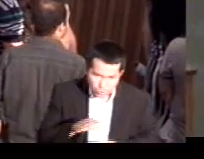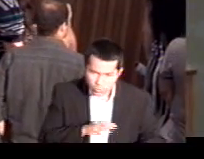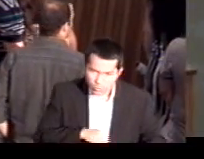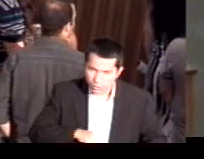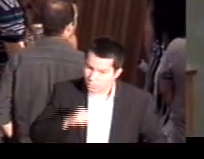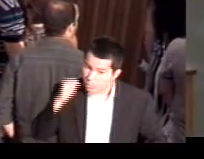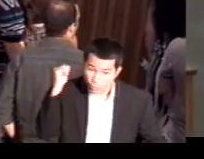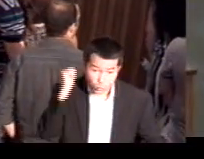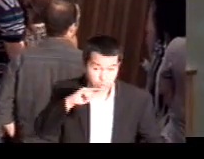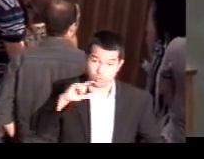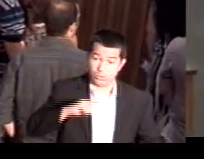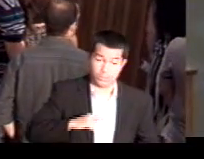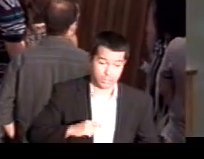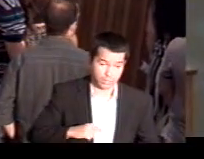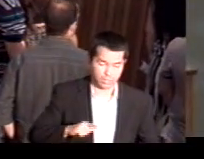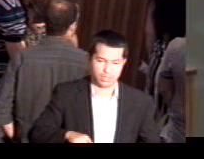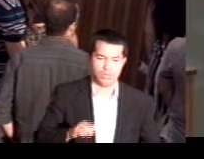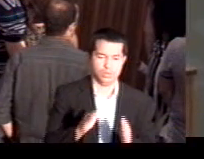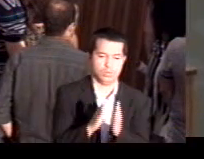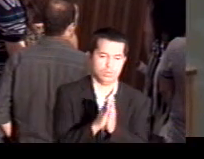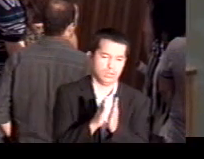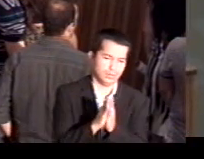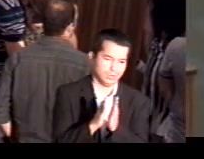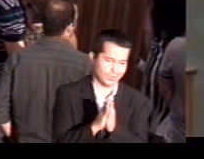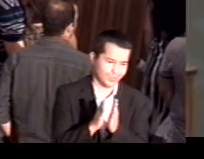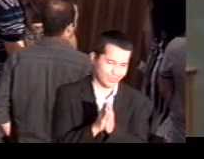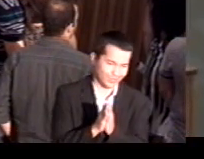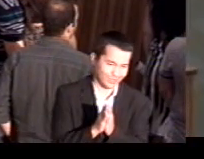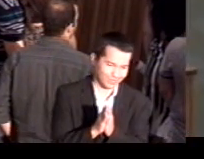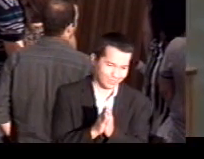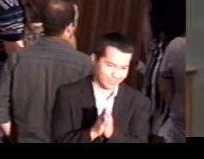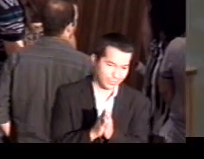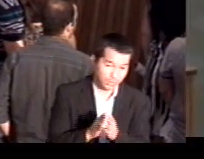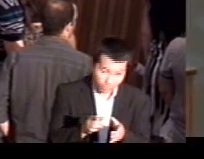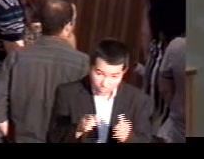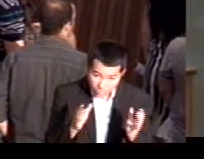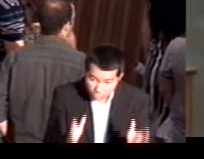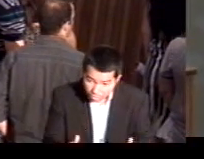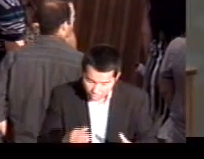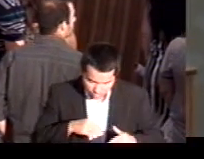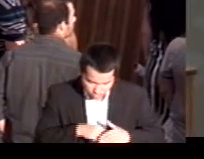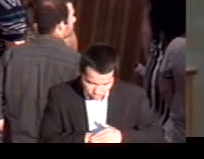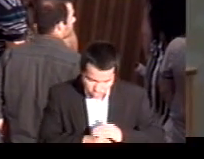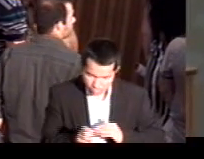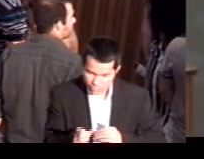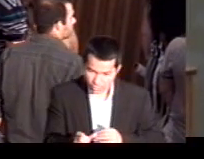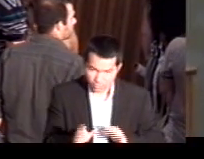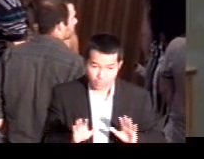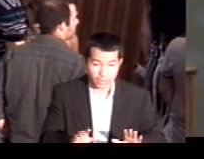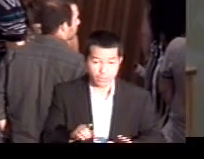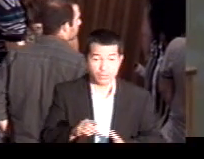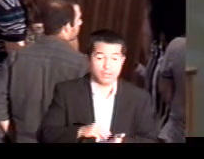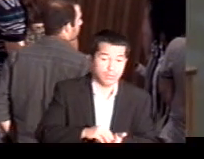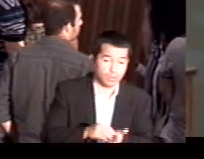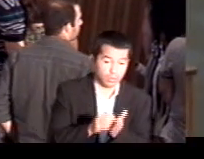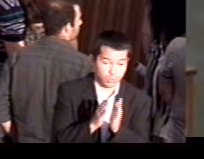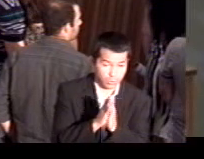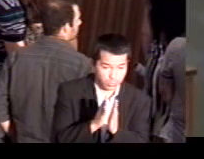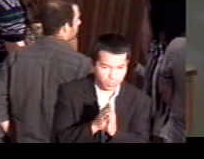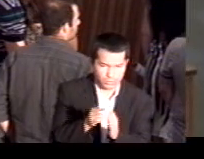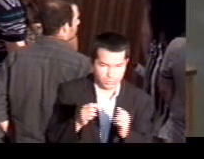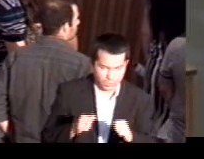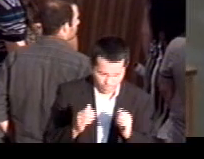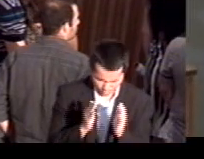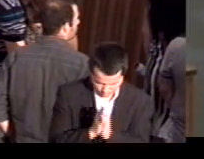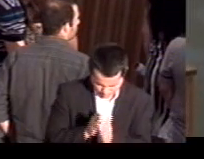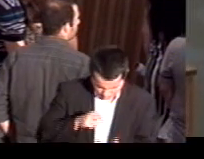vivendo vão ser vencidas no poder da oração. Você vai dobrar o teu joelho e vai orar: Senhor, eu preciso